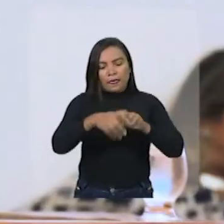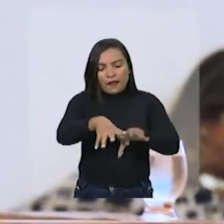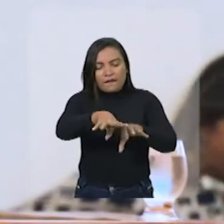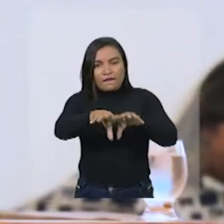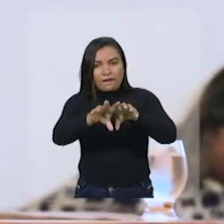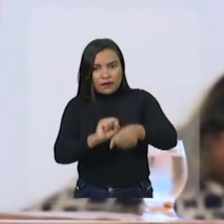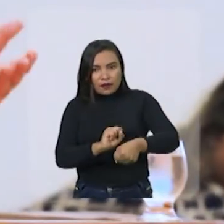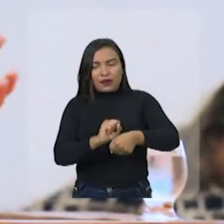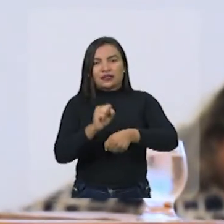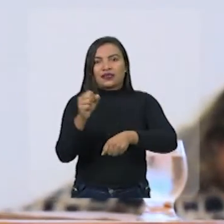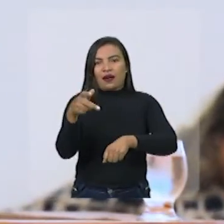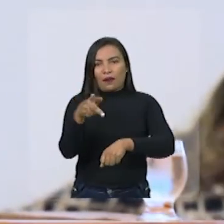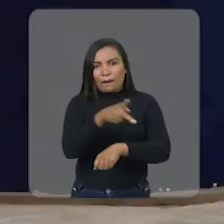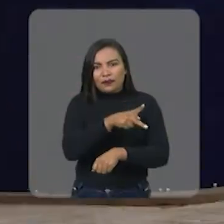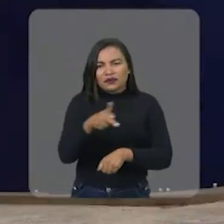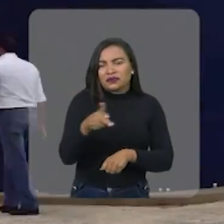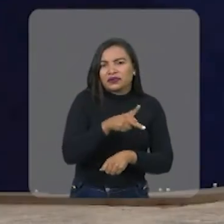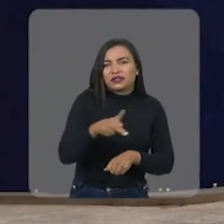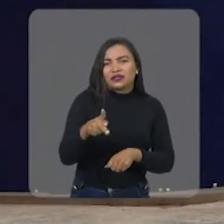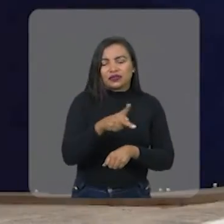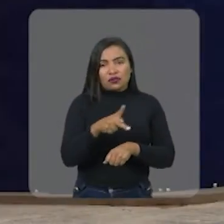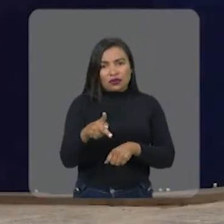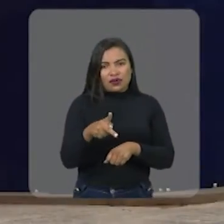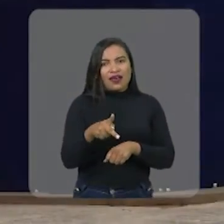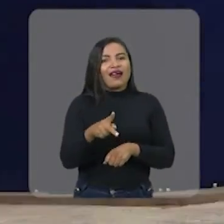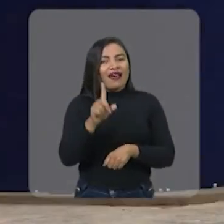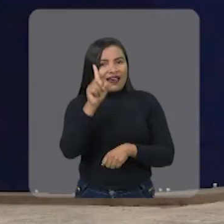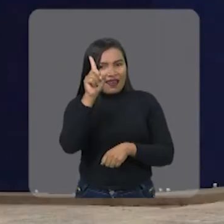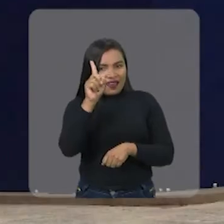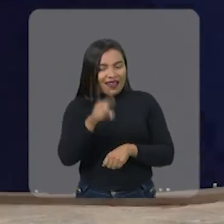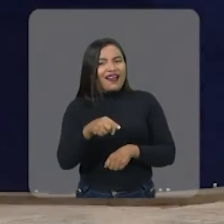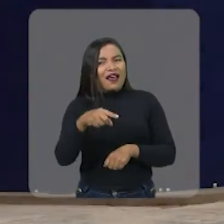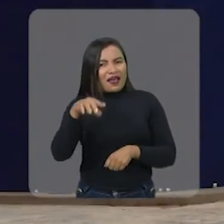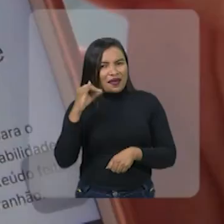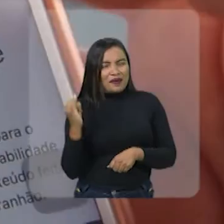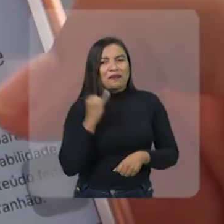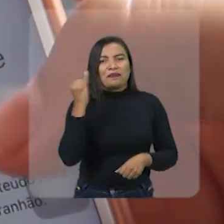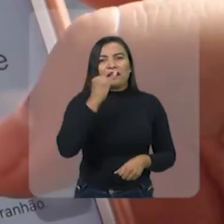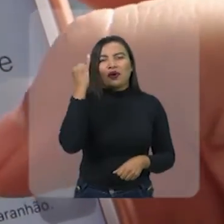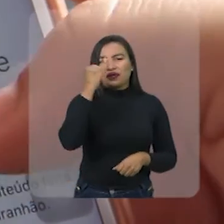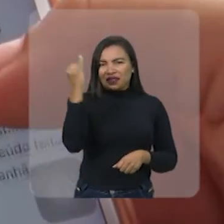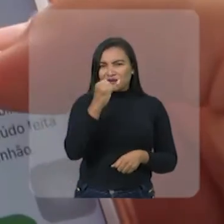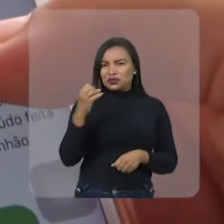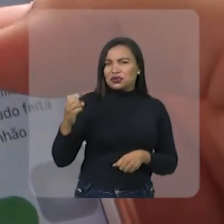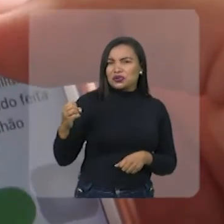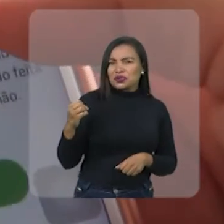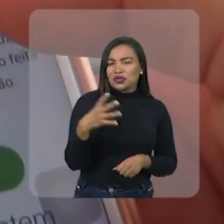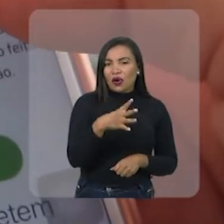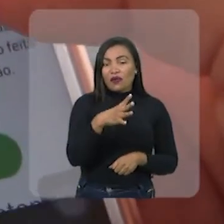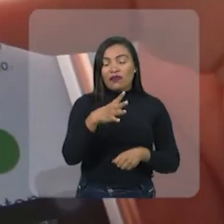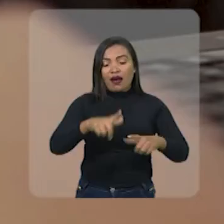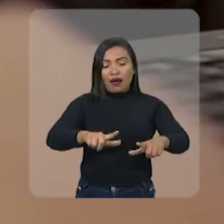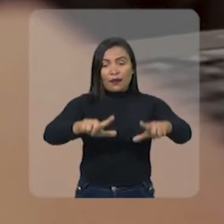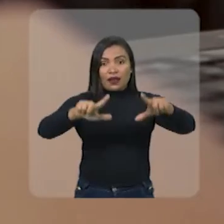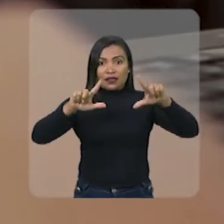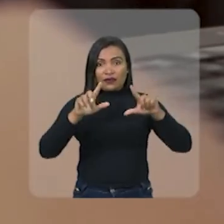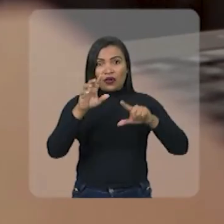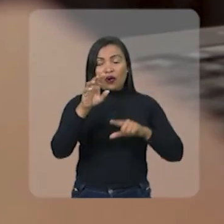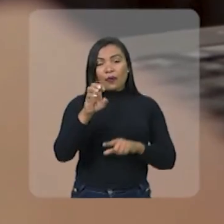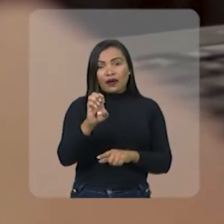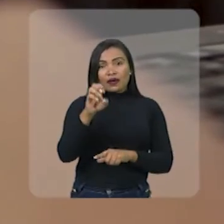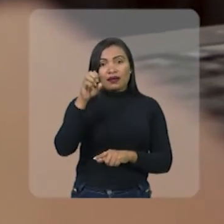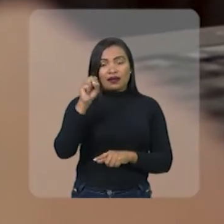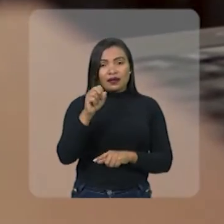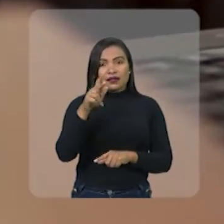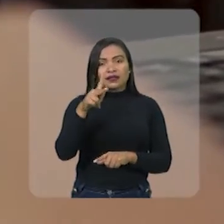É a expertise da UEMA em desenvolver alternativas inovadoras por meio da plataforma Escada, aliada ao compromisso